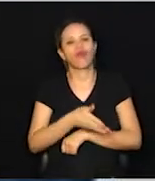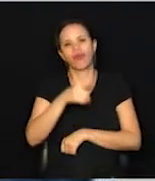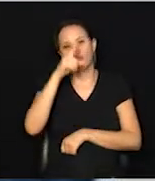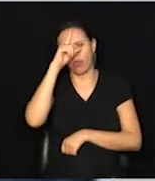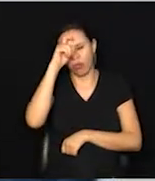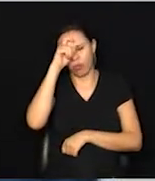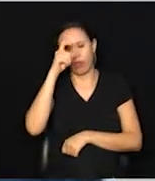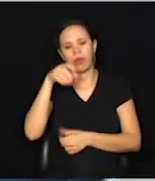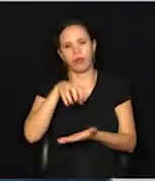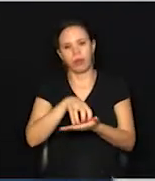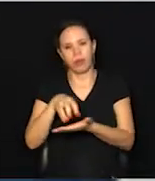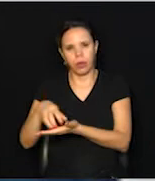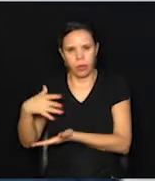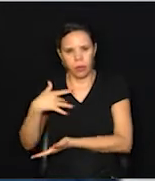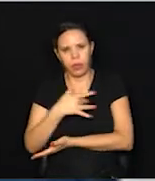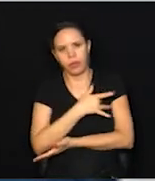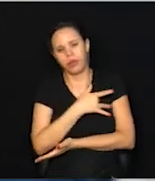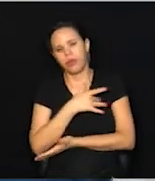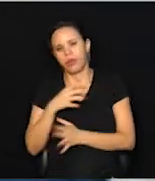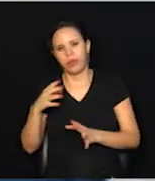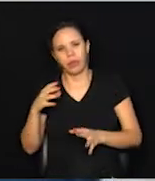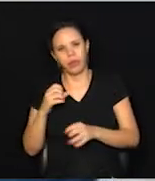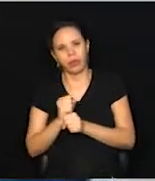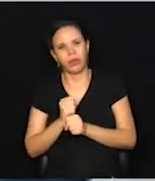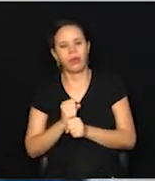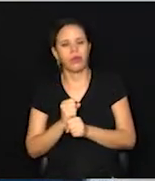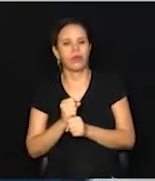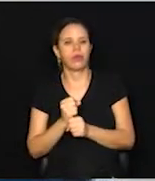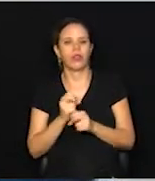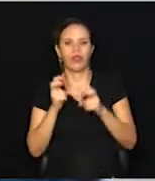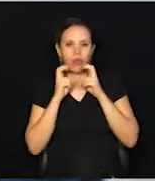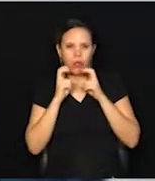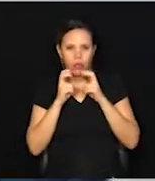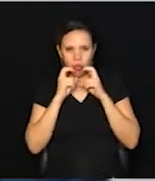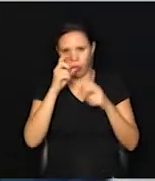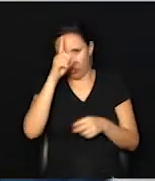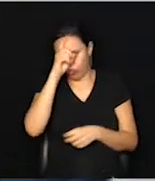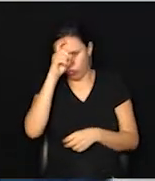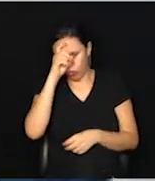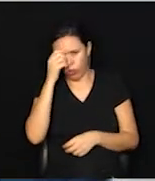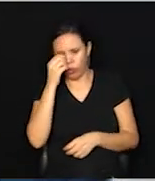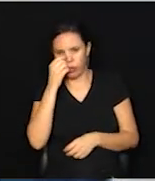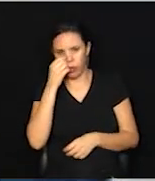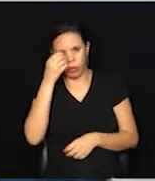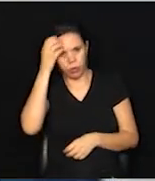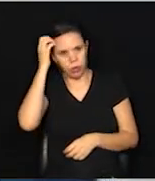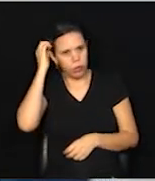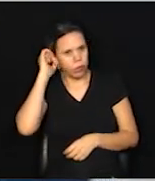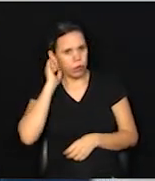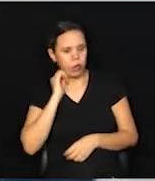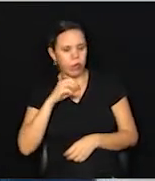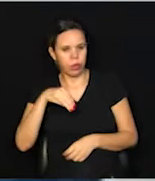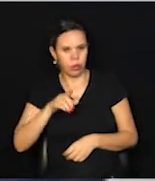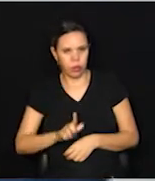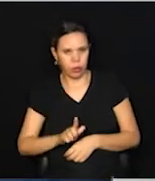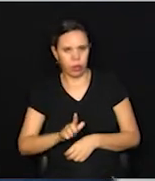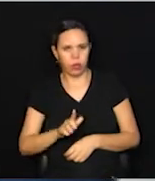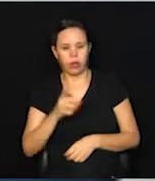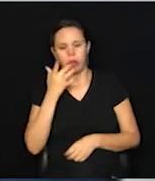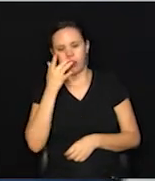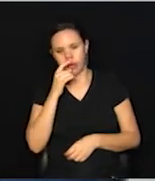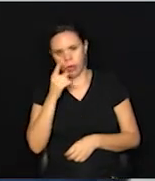unidade básica, as pré-hospitalares e a própria porta do pronto-socorro do Hospital Mário Gatti e do Hospital Ouro